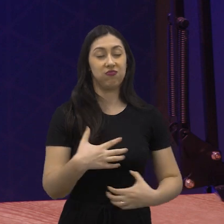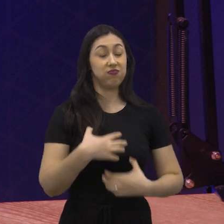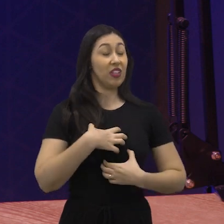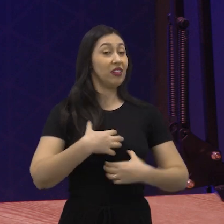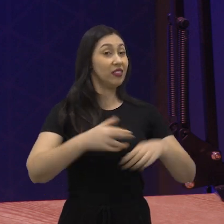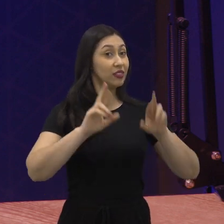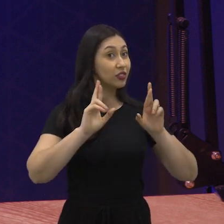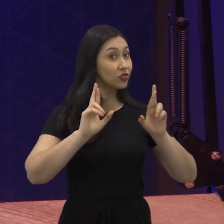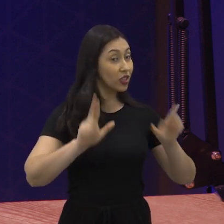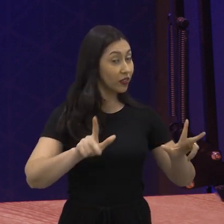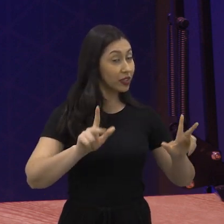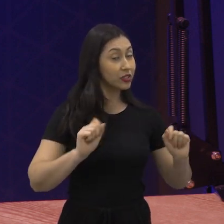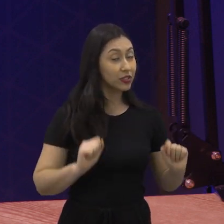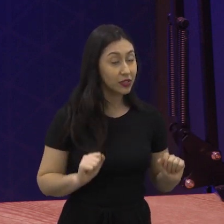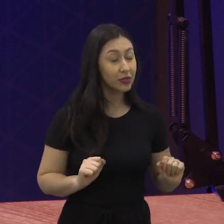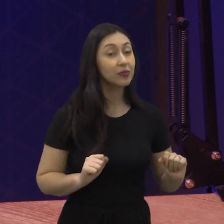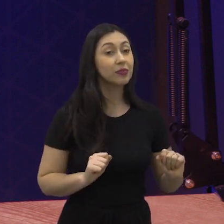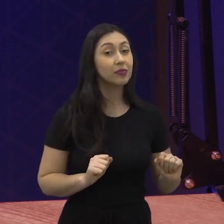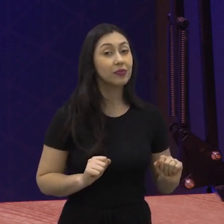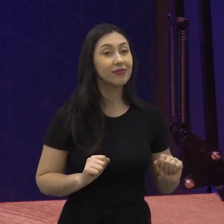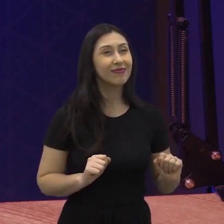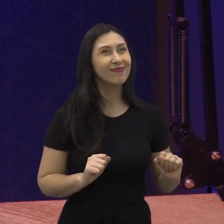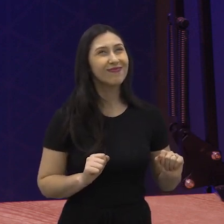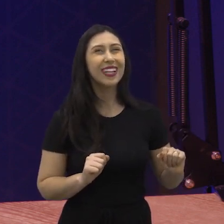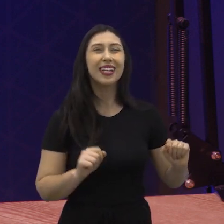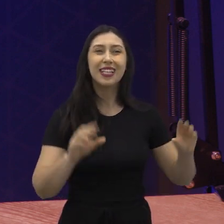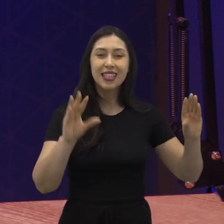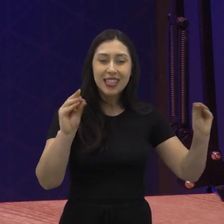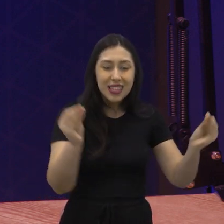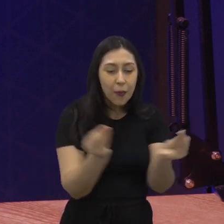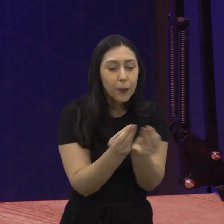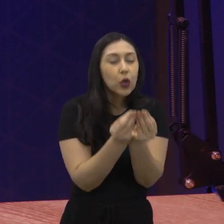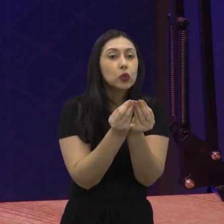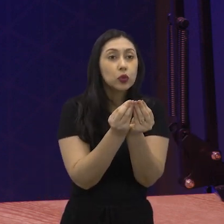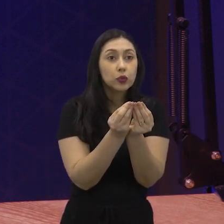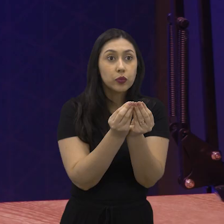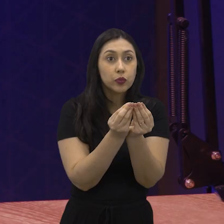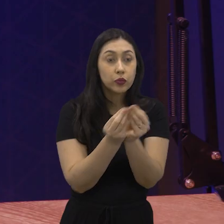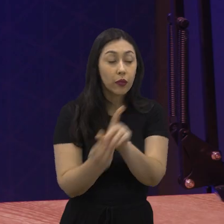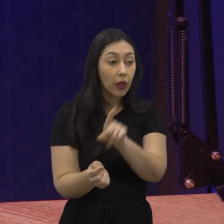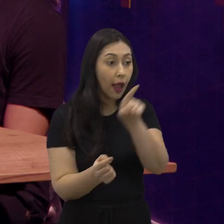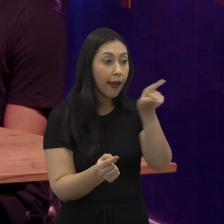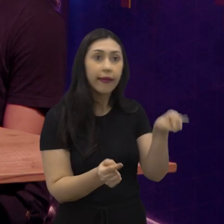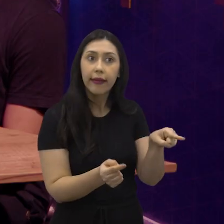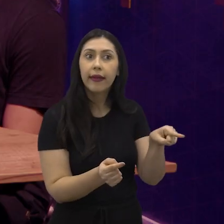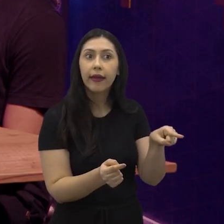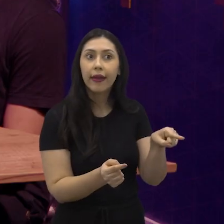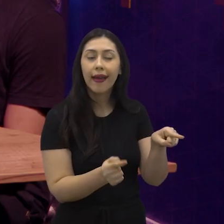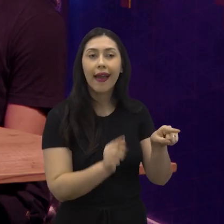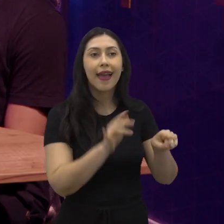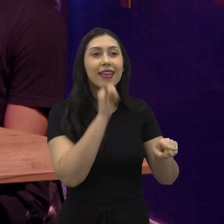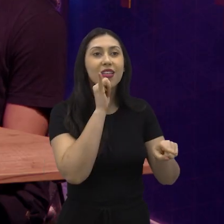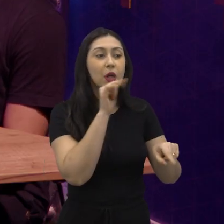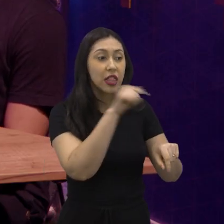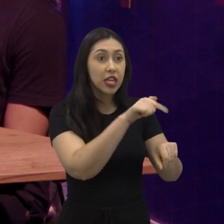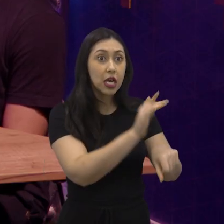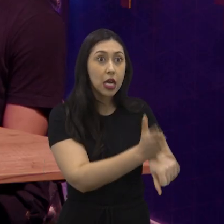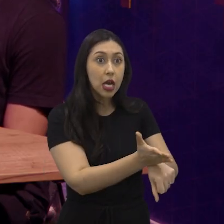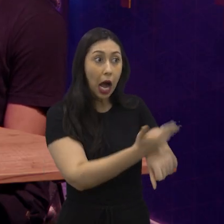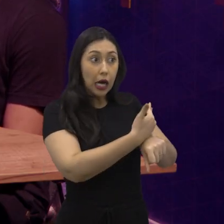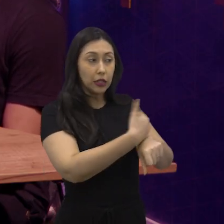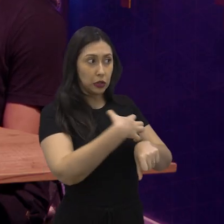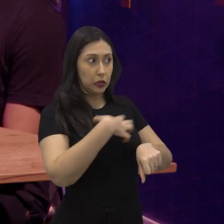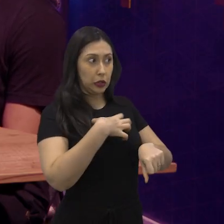experiência, horror e terror são duas coisas diferentes, mas elas estão ali bem próximas. O terror seria então o que acontece antes e o horror